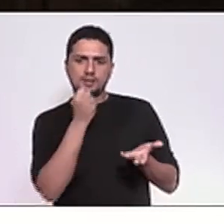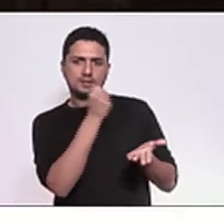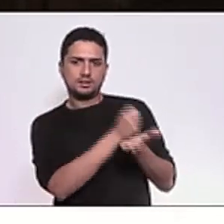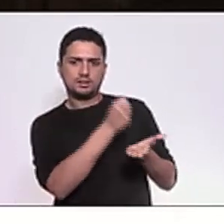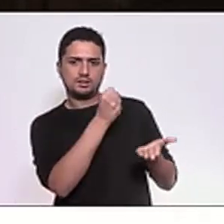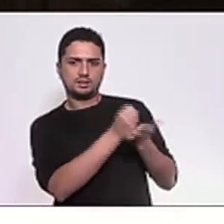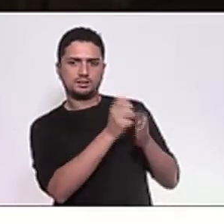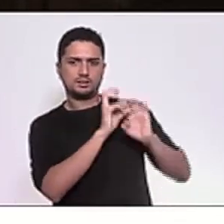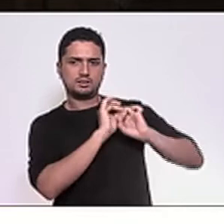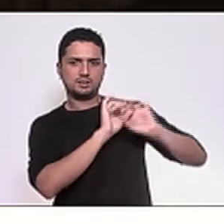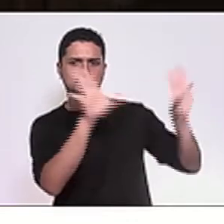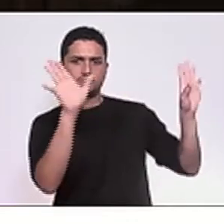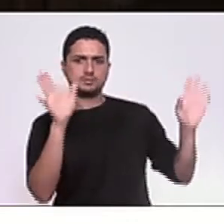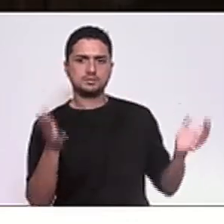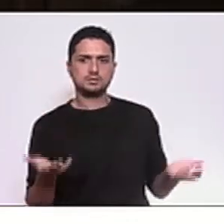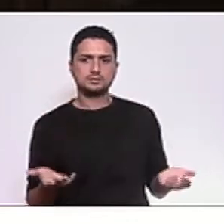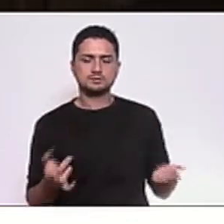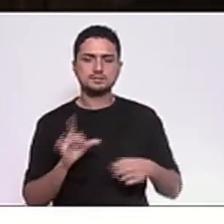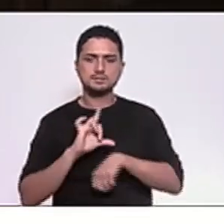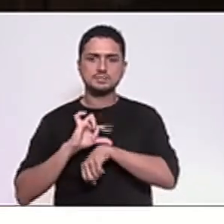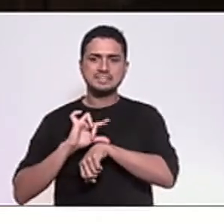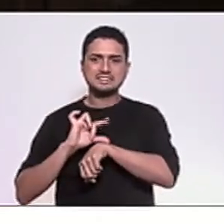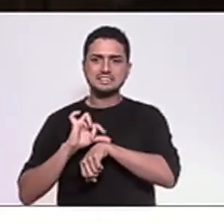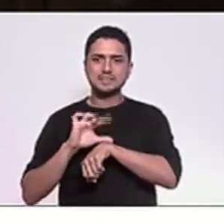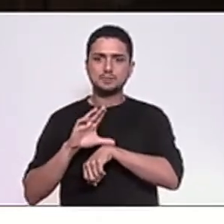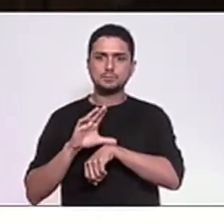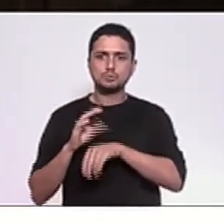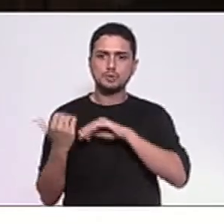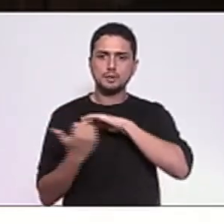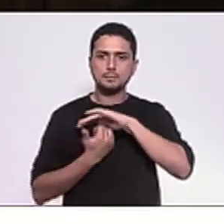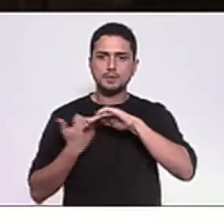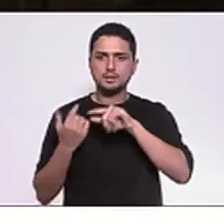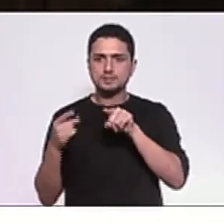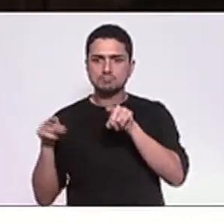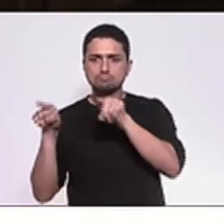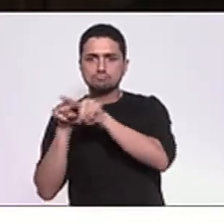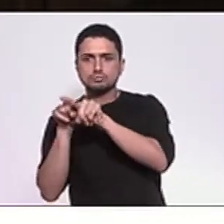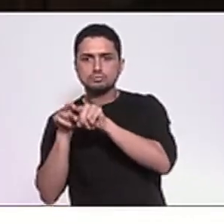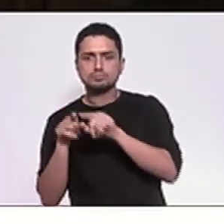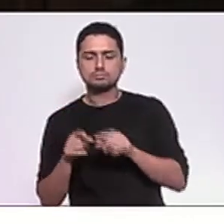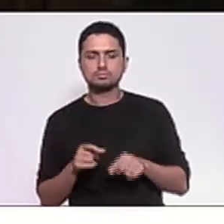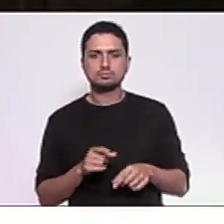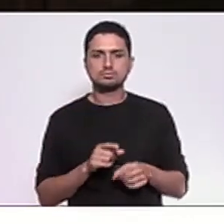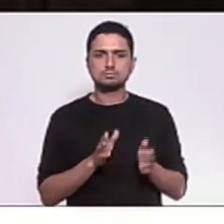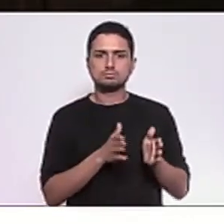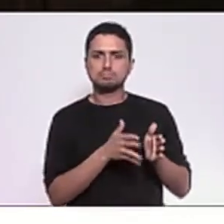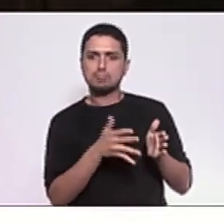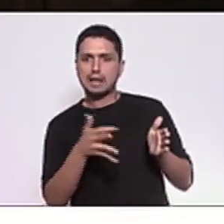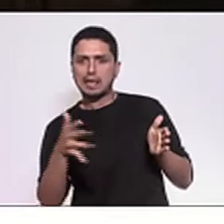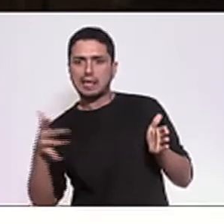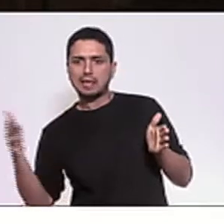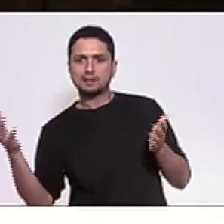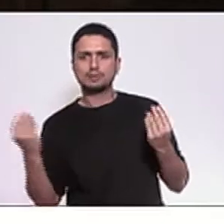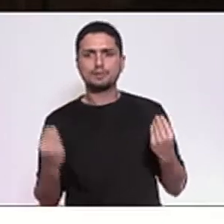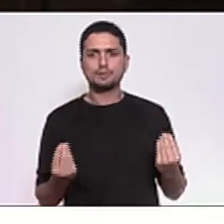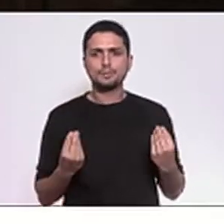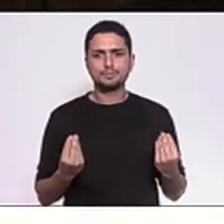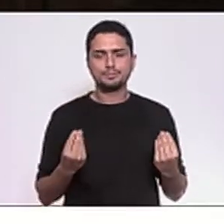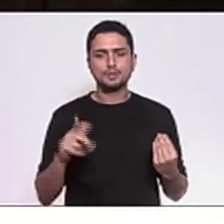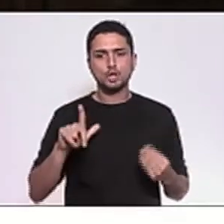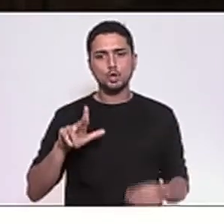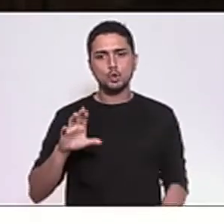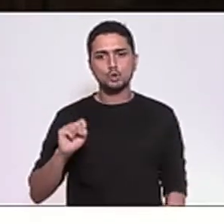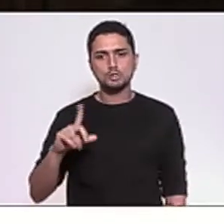para definir o tempo das concessões. Olha, já brincou aqui o Luiz Paulo